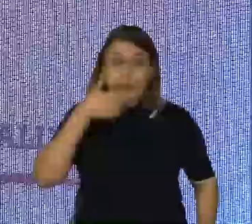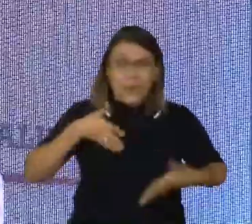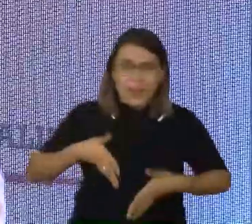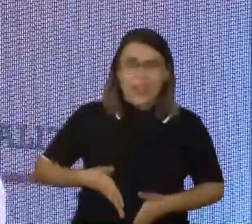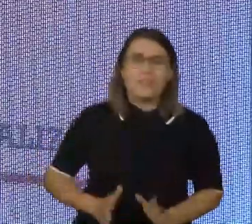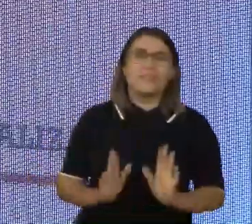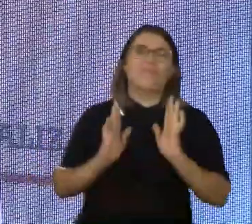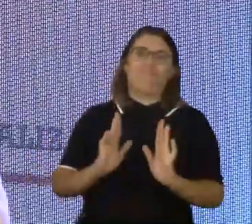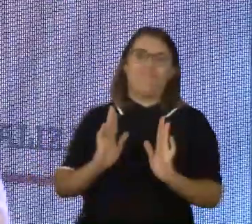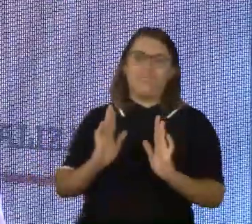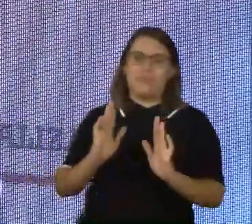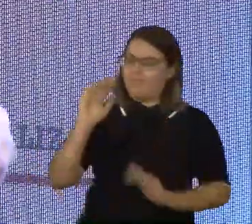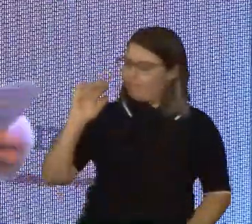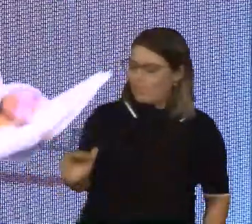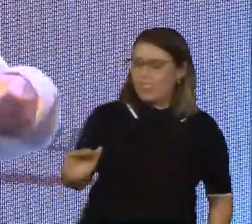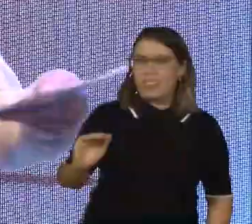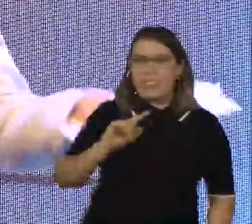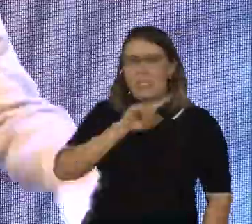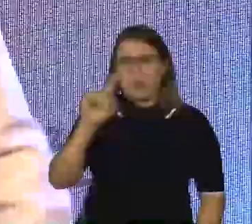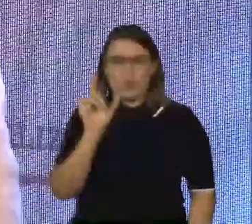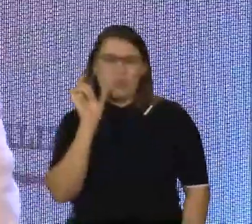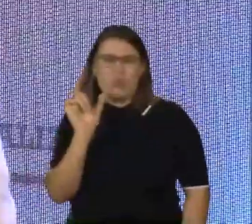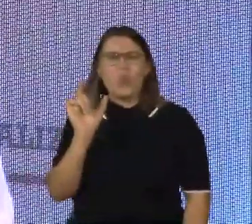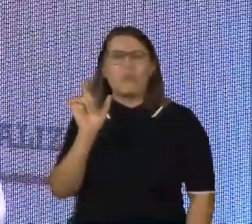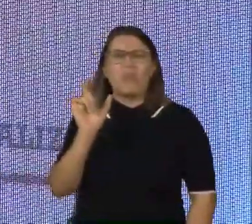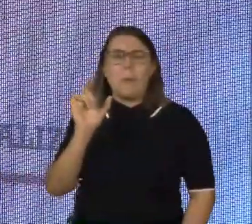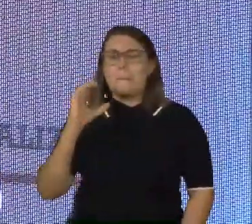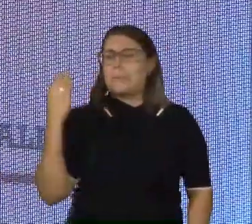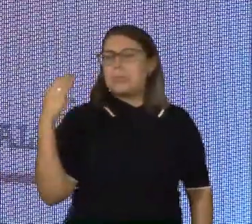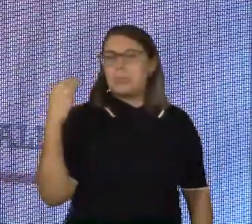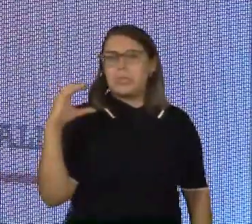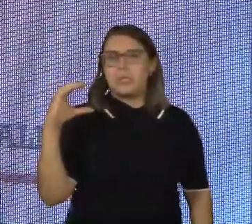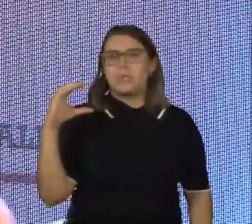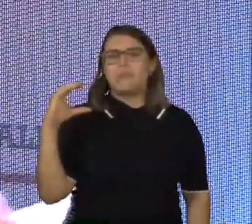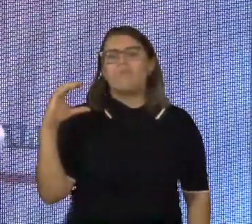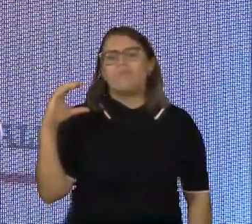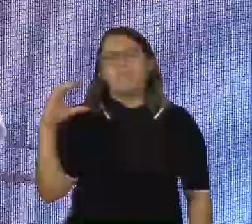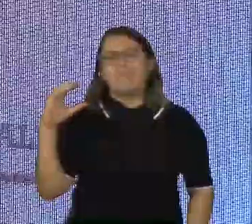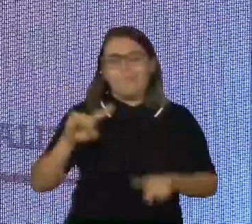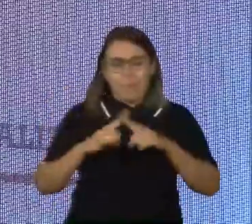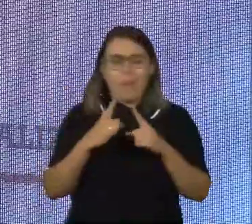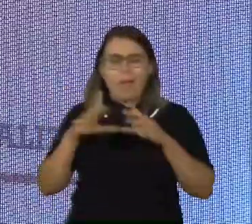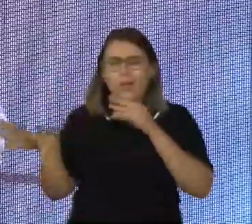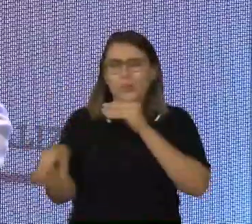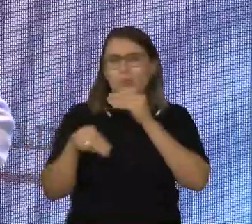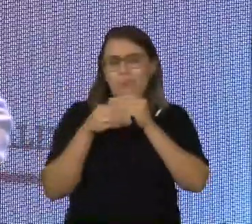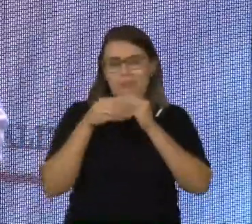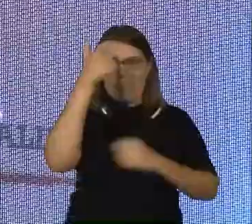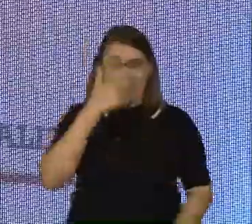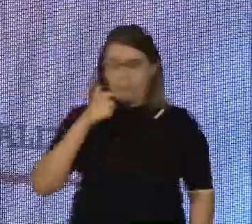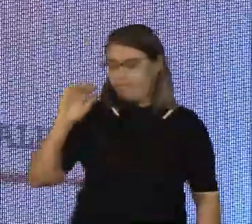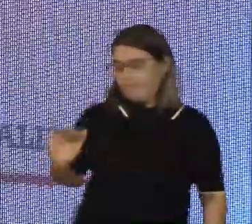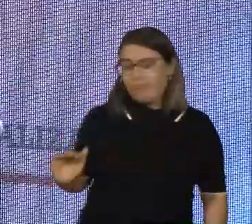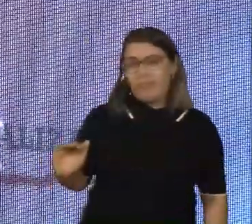displasia espondilometafisária. Eu sei que é um nome muito grande para o meu tamanho, mas resumidamente é um tipo de nanismo, que